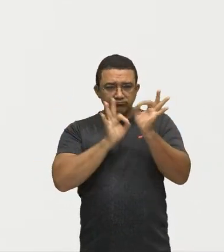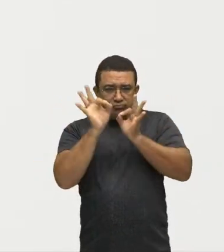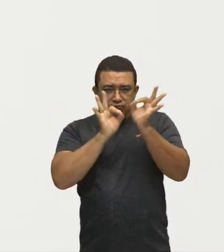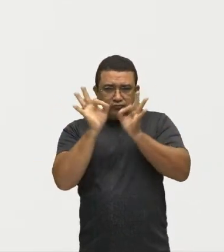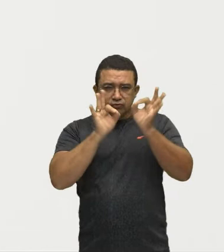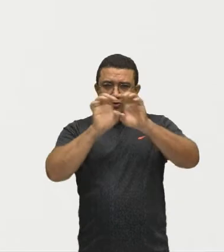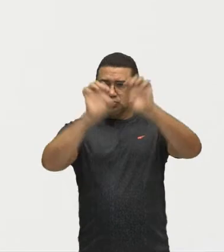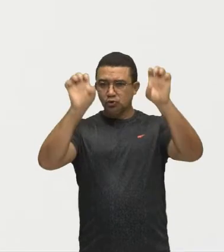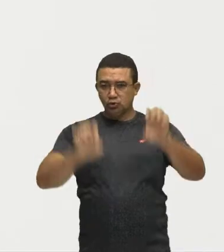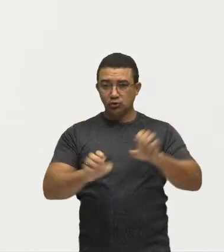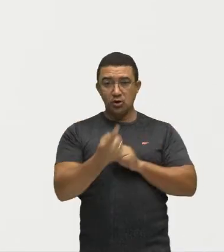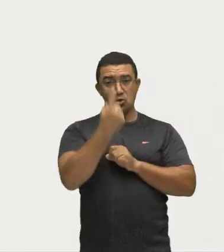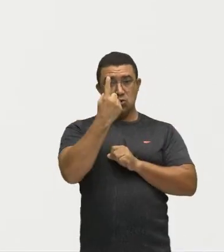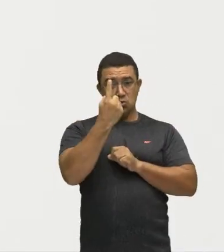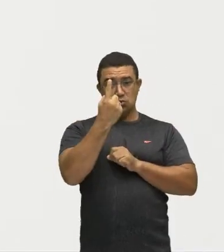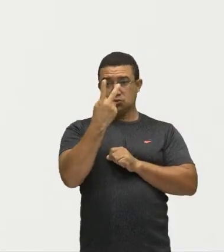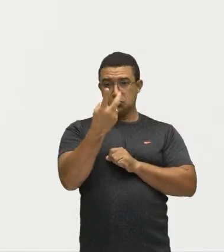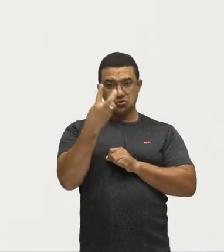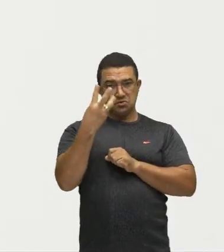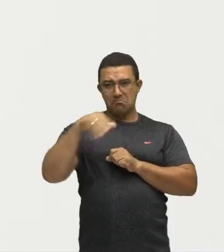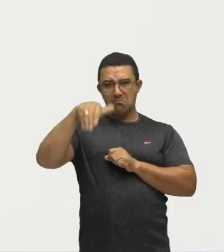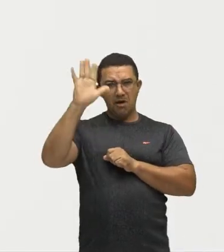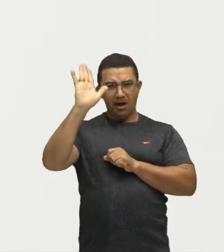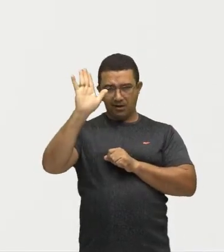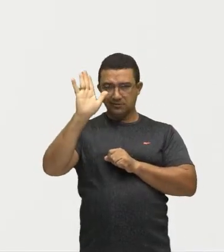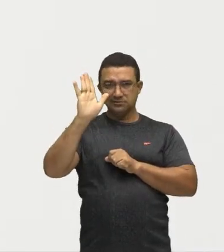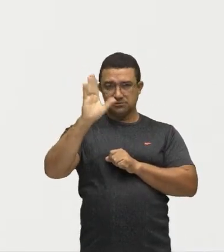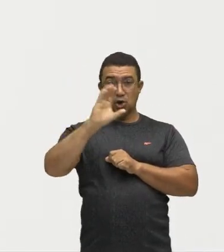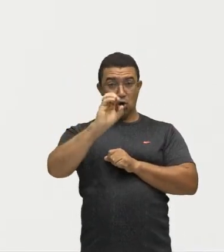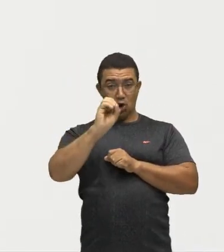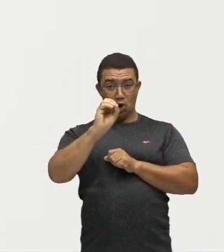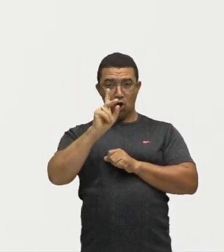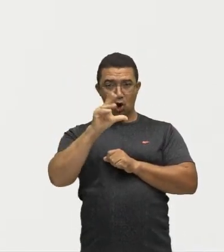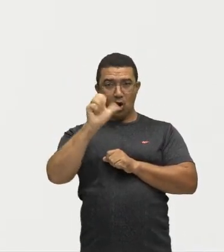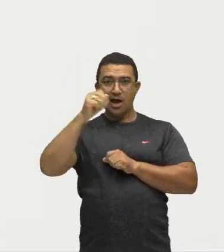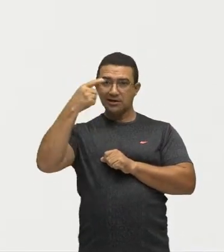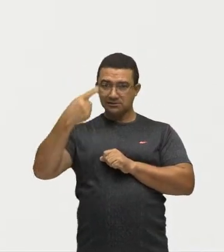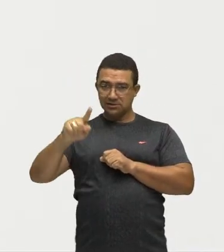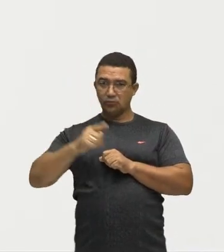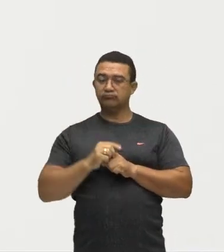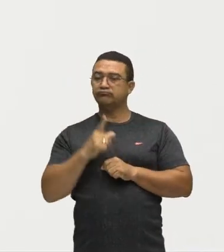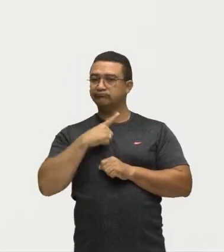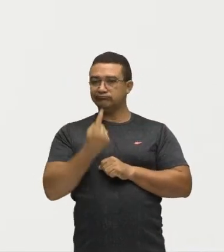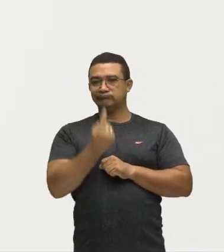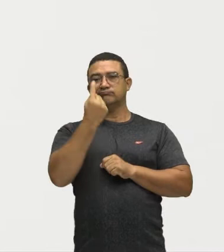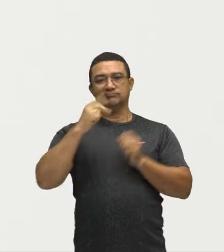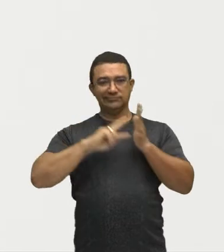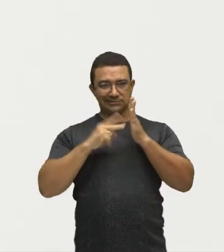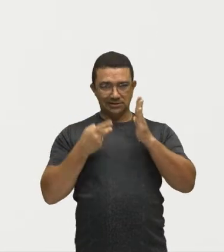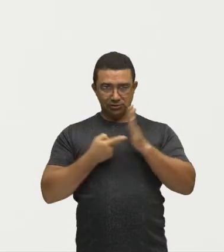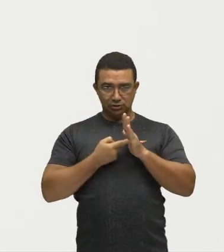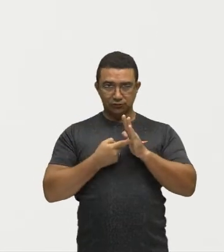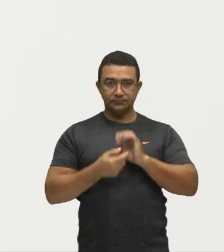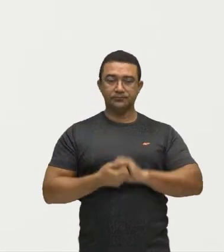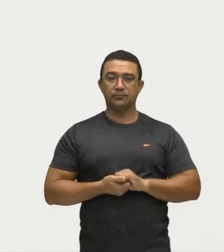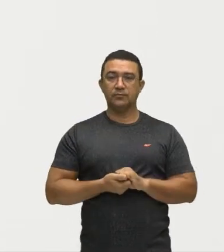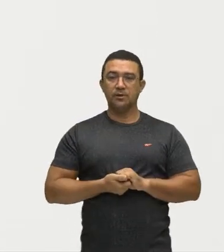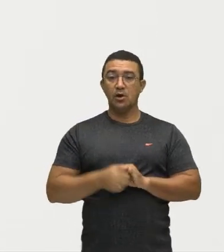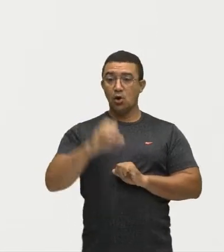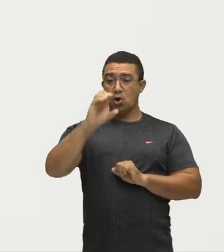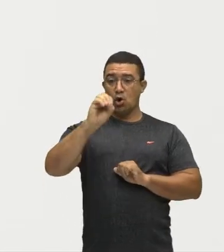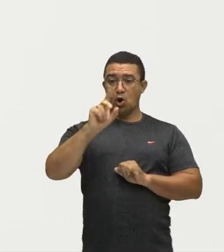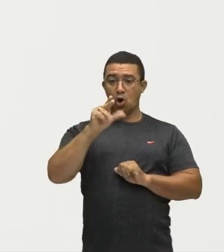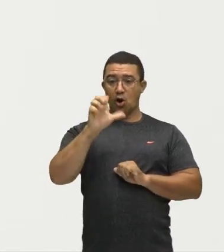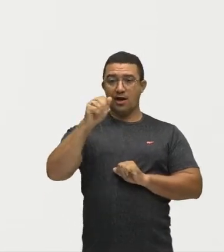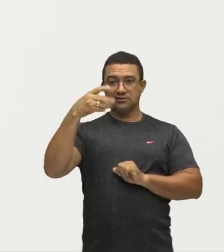formando apenas um sentido. Então, já sabemos que a oração ela é formada com um verbo, não é isso? Com um verbo. Tá, agora